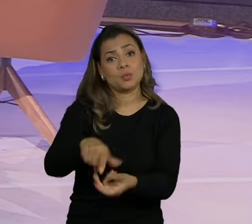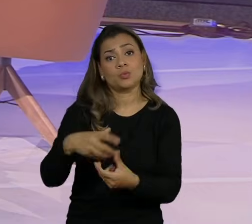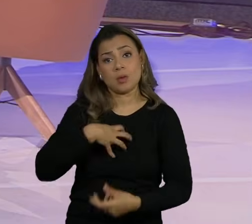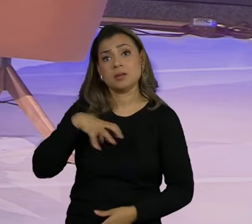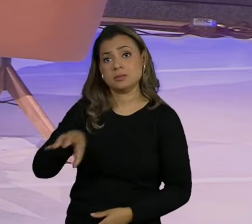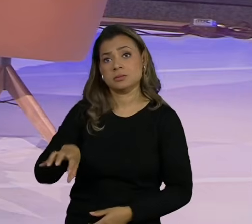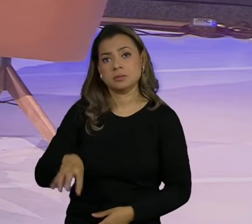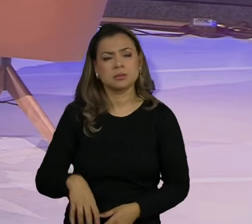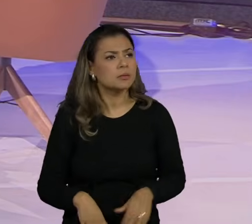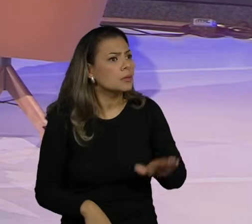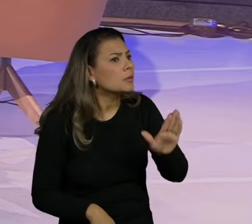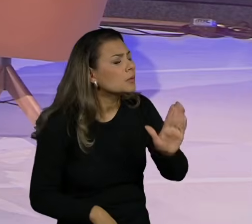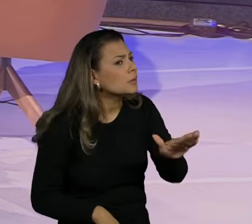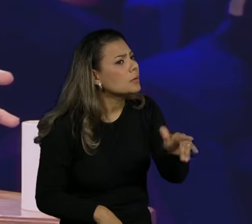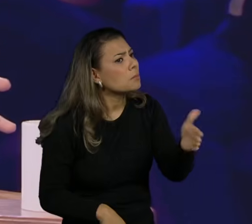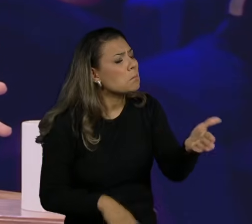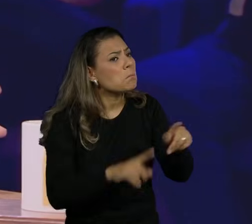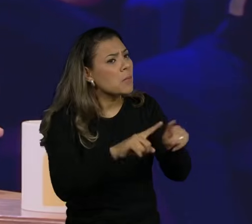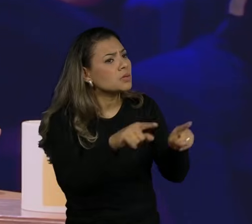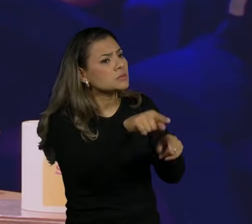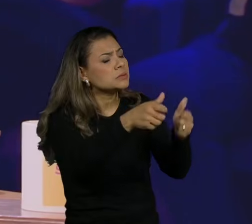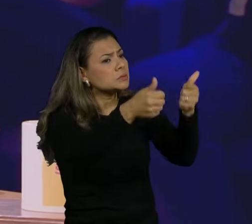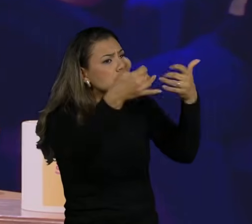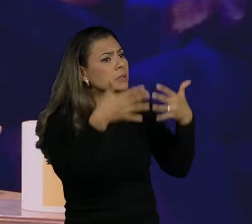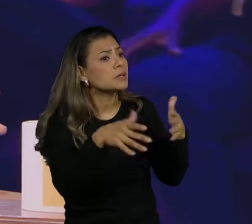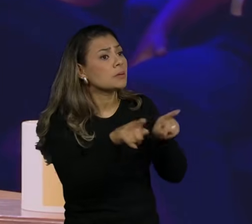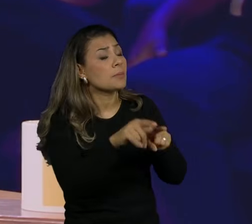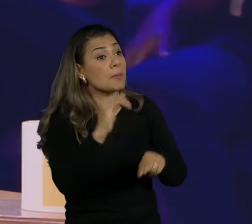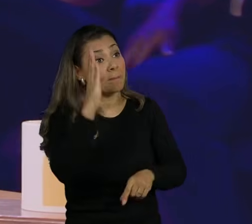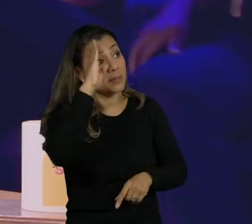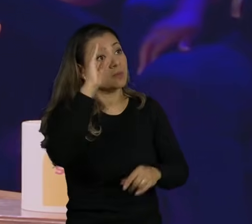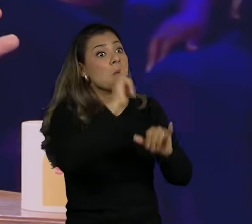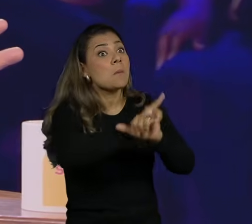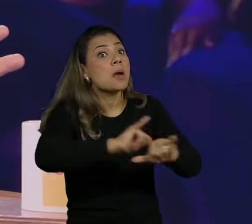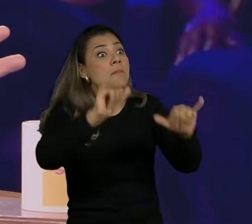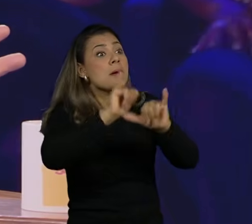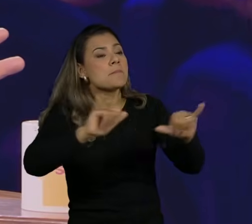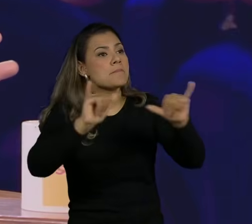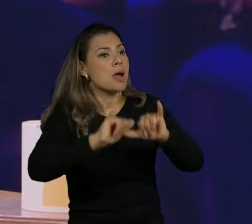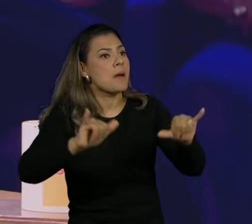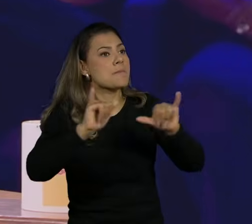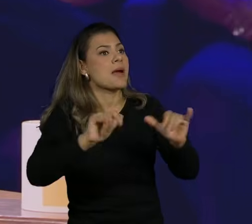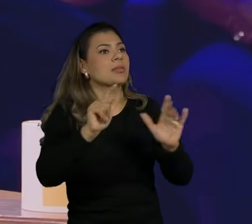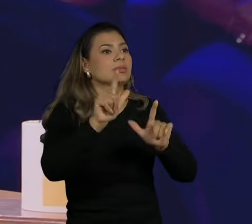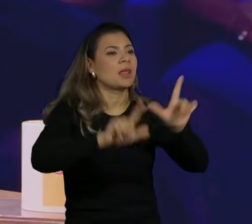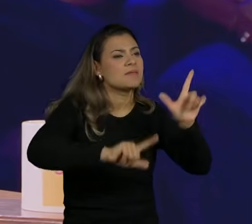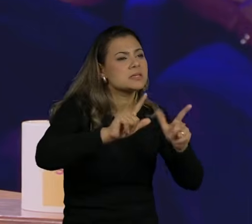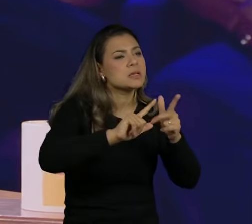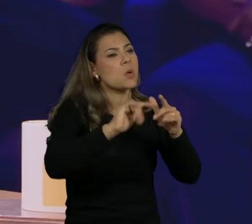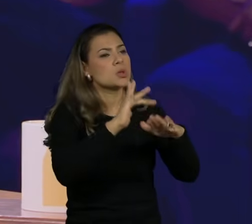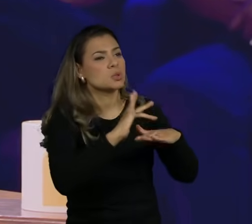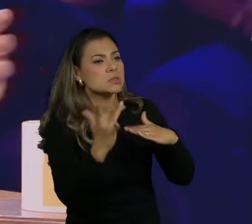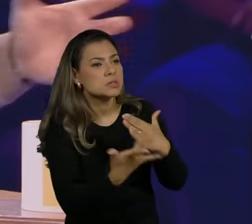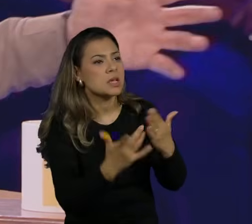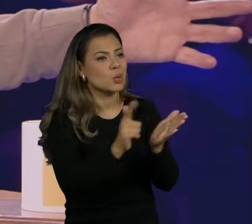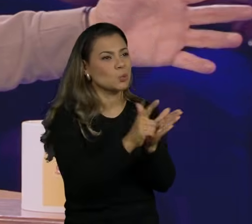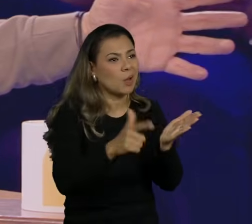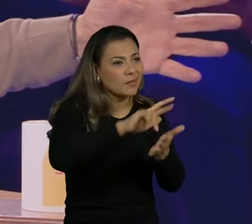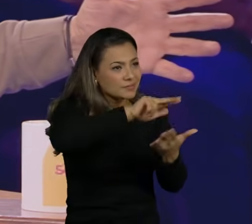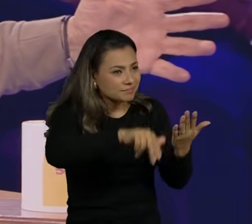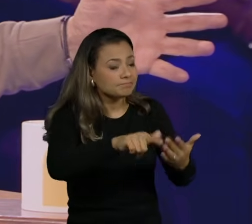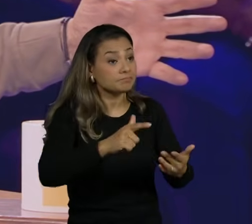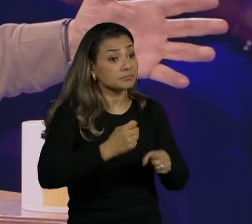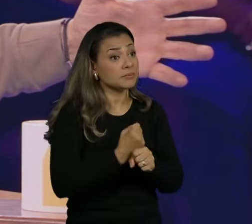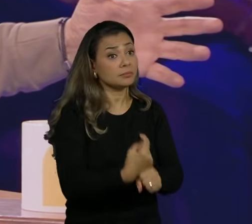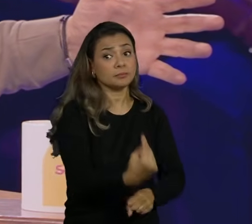Gessé, você está falando da força da mídia, que são mídias diferentes hoje, né? A força que tem... Você vê que há alguns